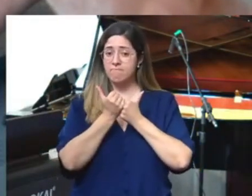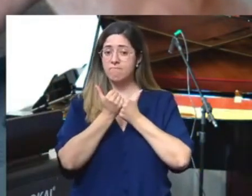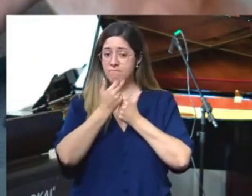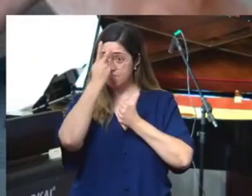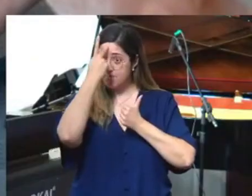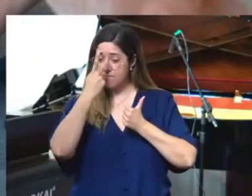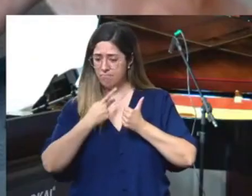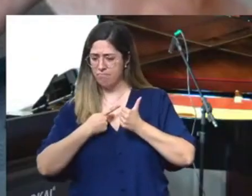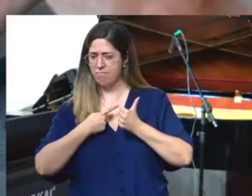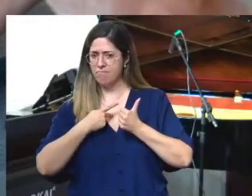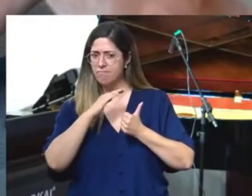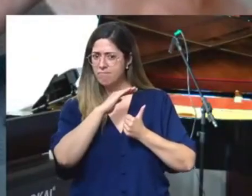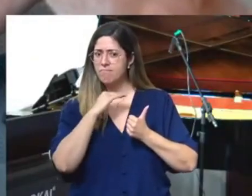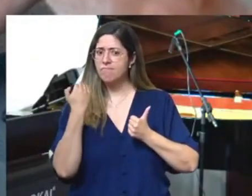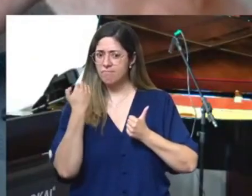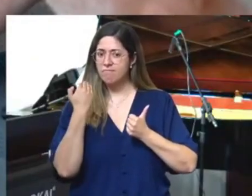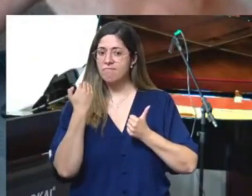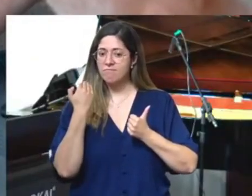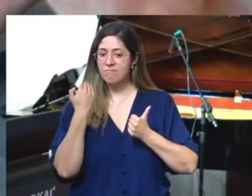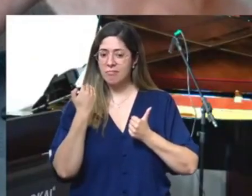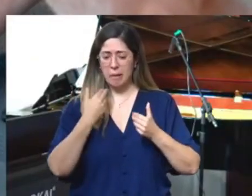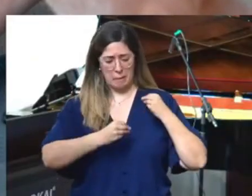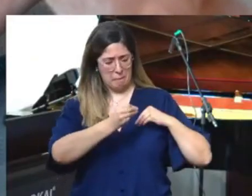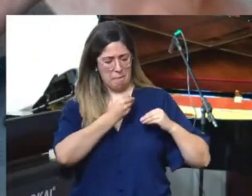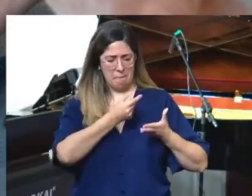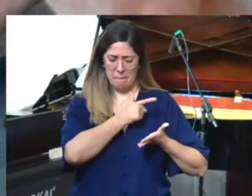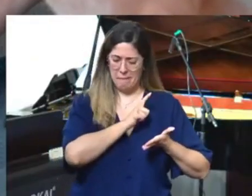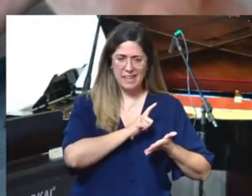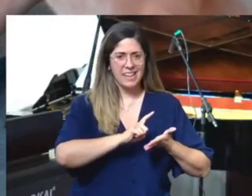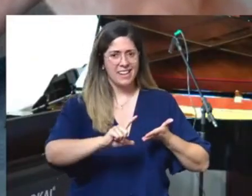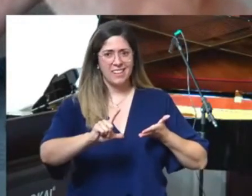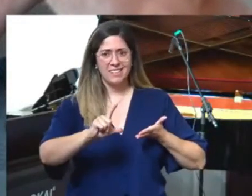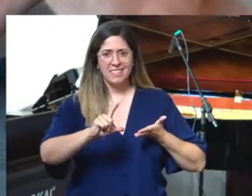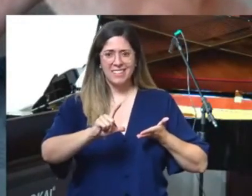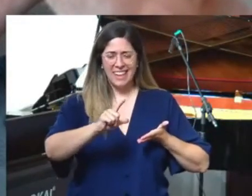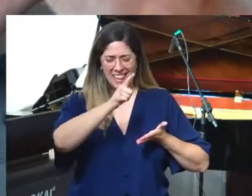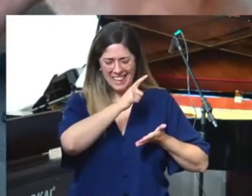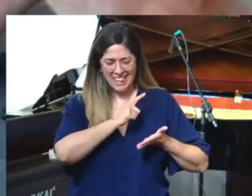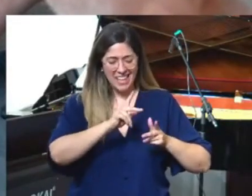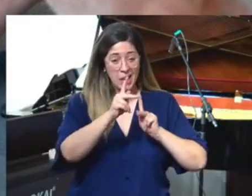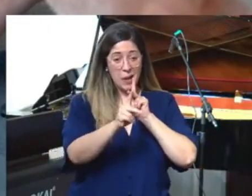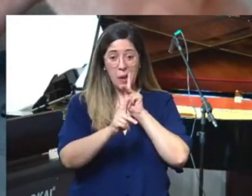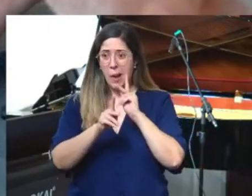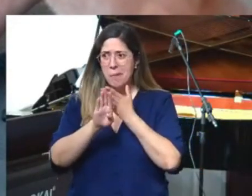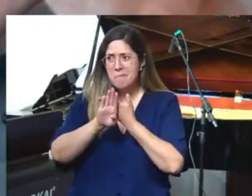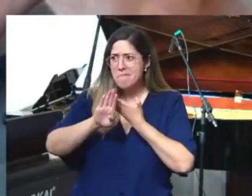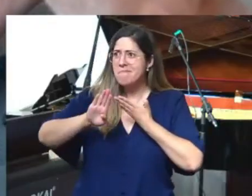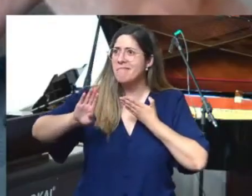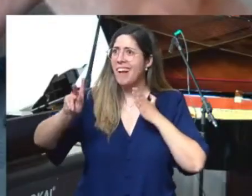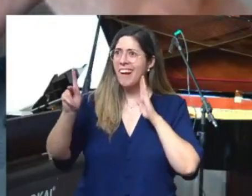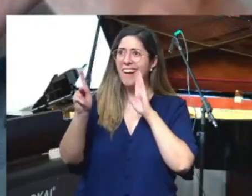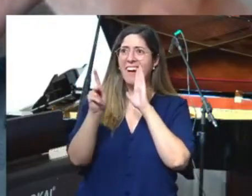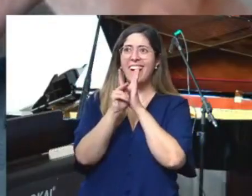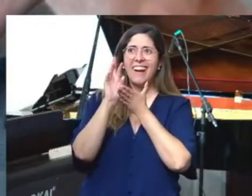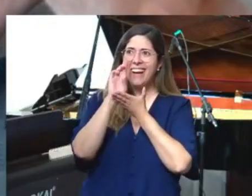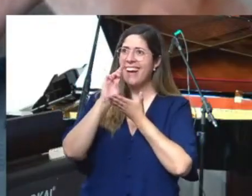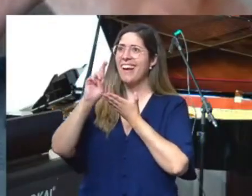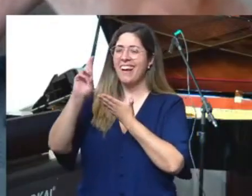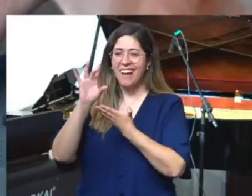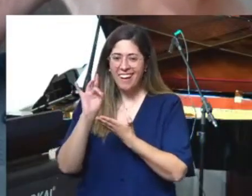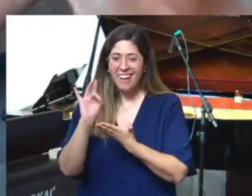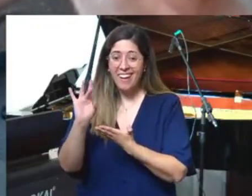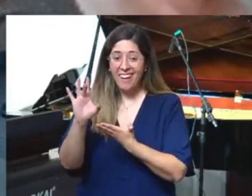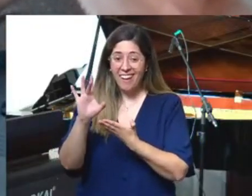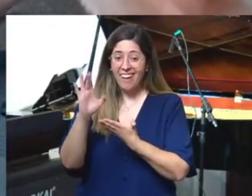fim de nos remir de toda a iniquidade e purificar para si mesmo um povo exclusivamente seu,